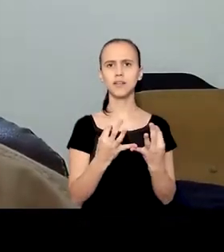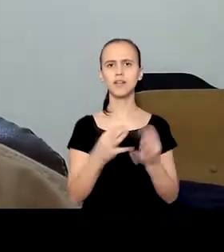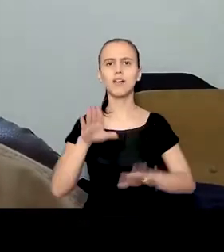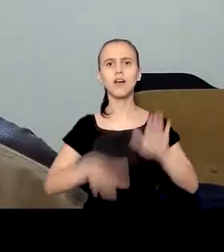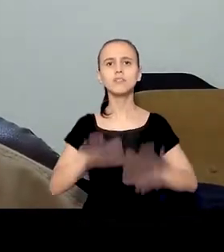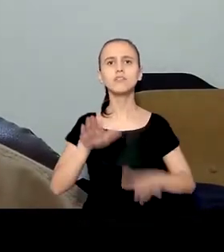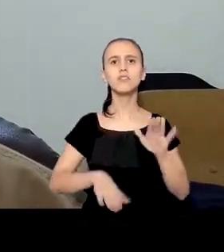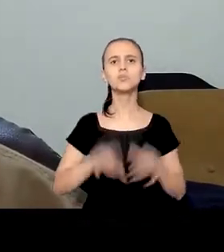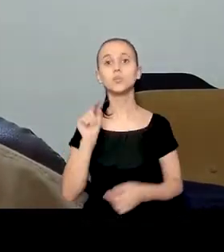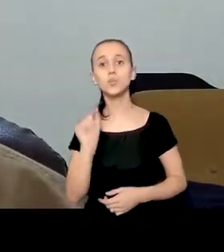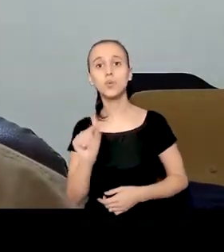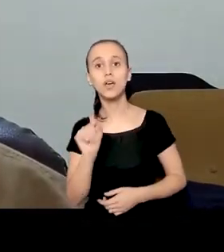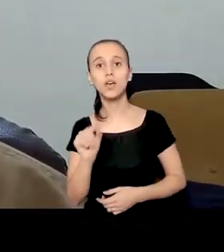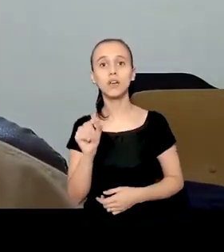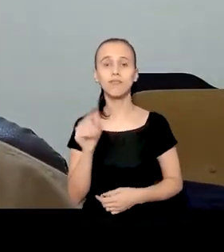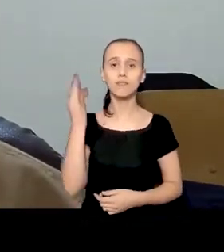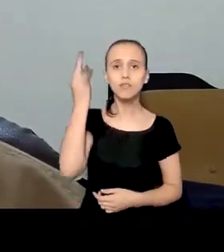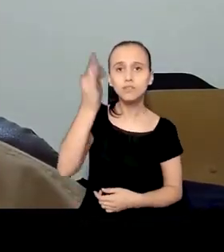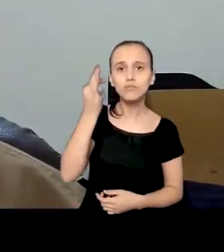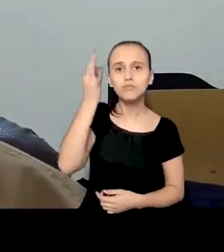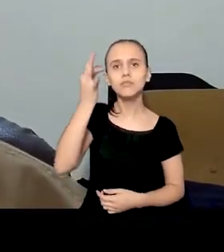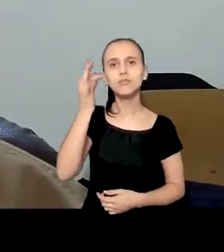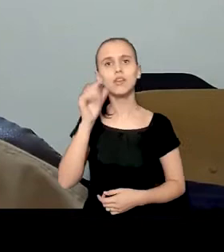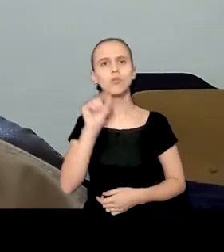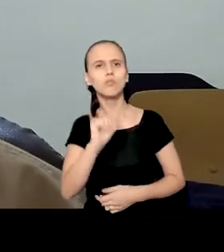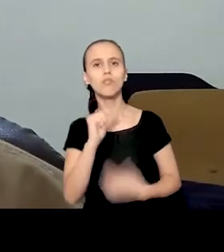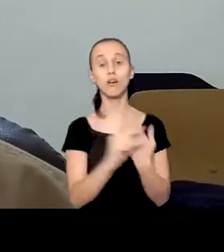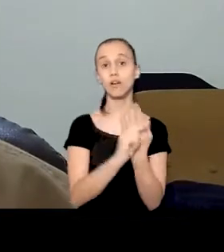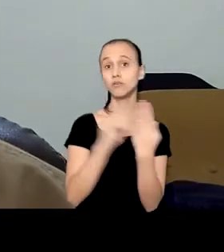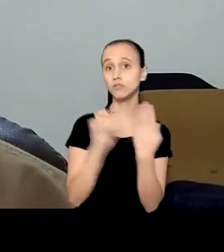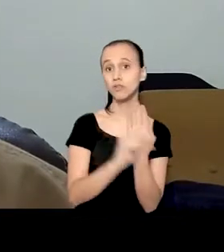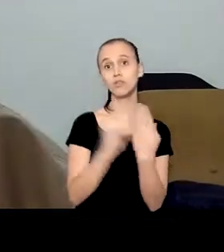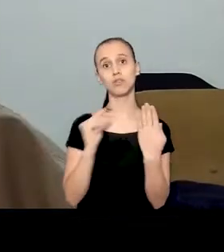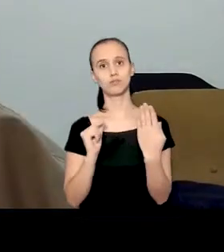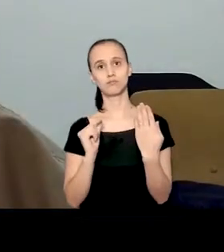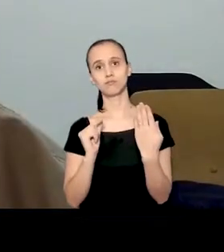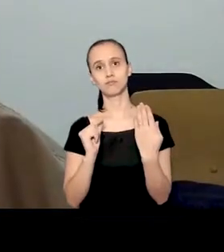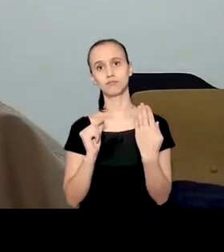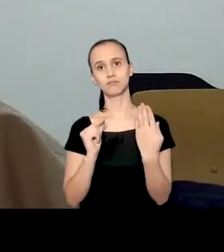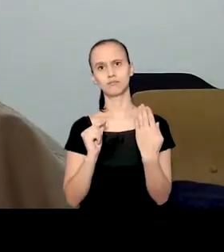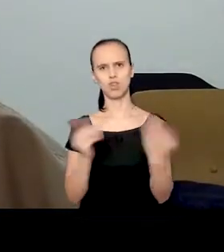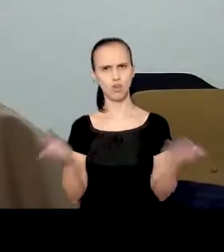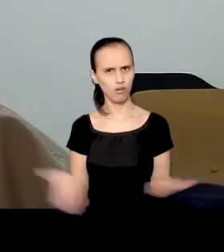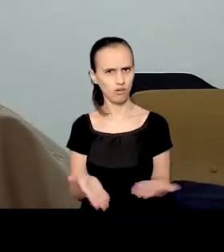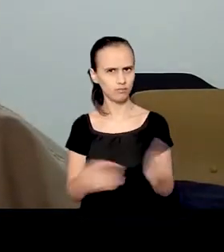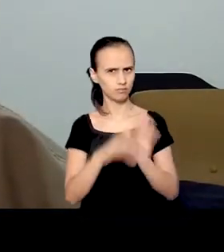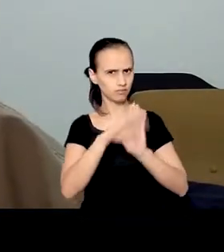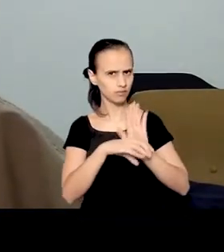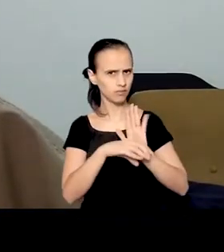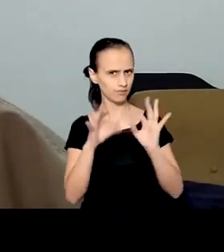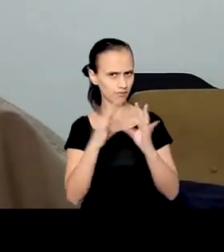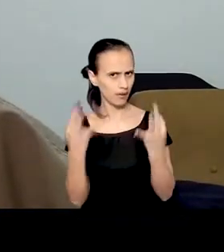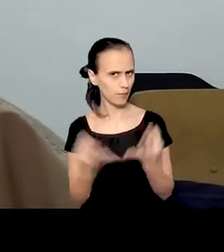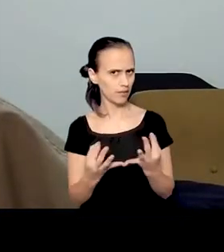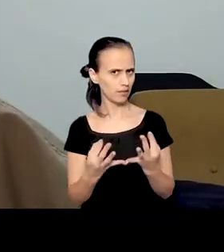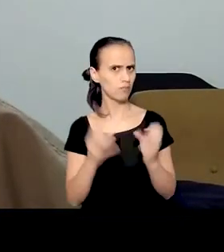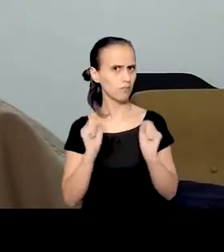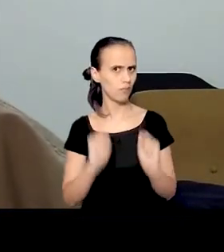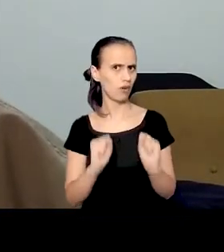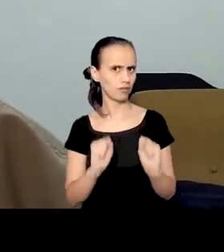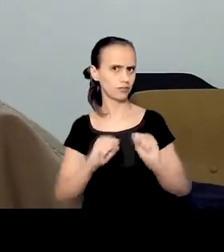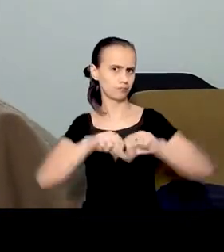a própria filosofia, conforme o próprio autor que trabalha o conceito. Família hoje é um conceito que